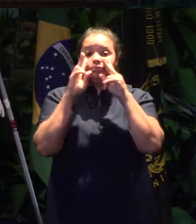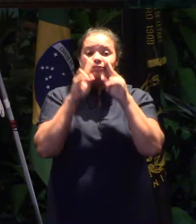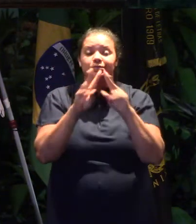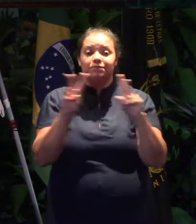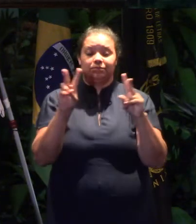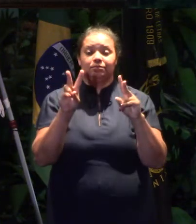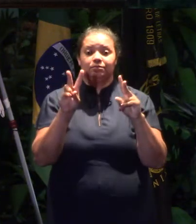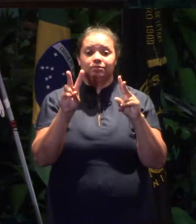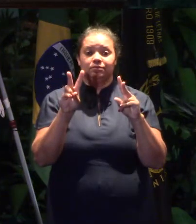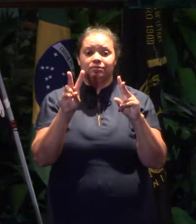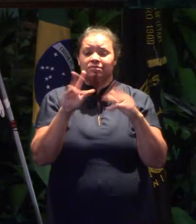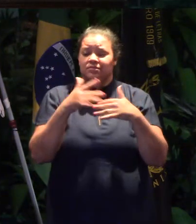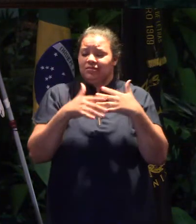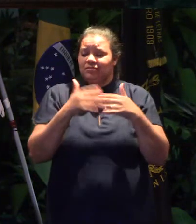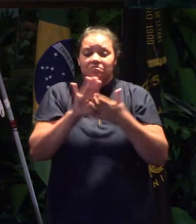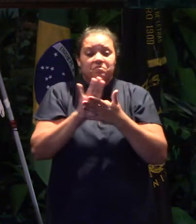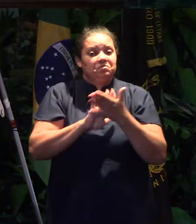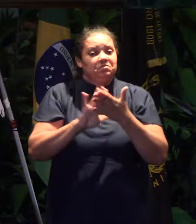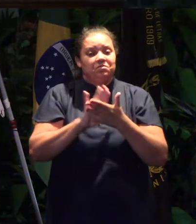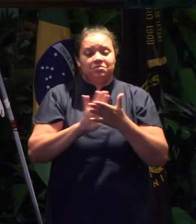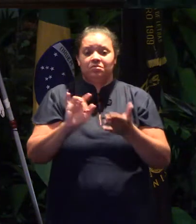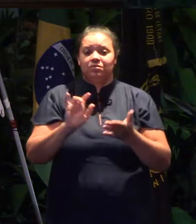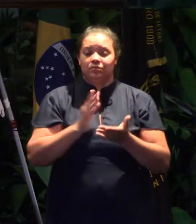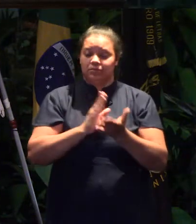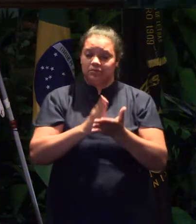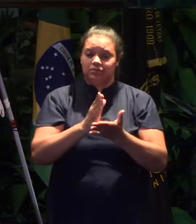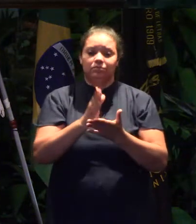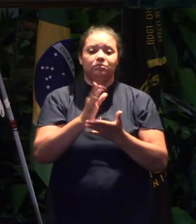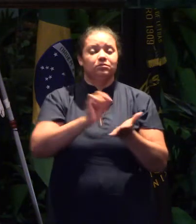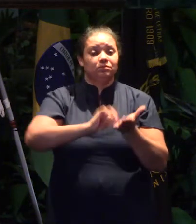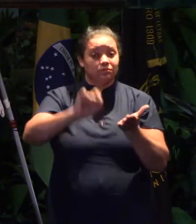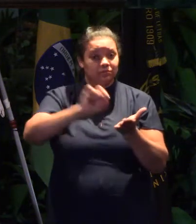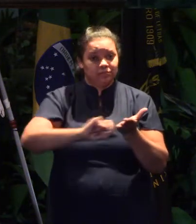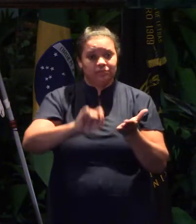visualidade esteja presente ao longo do livro e que